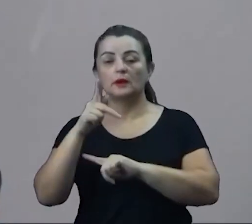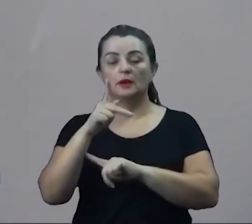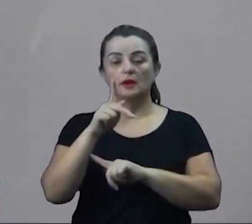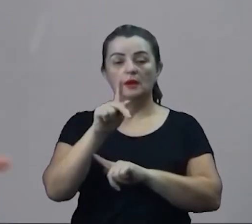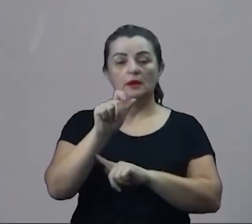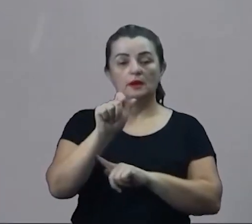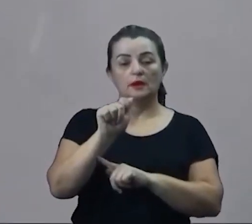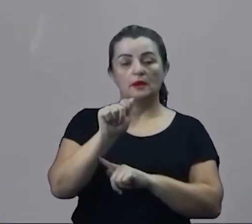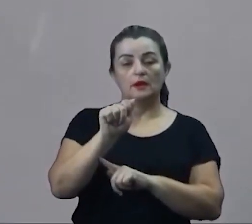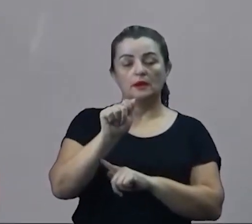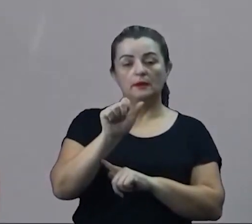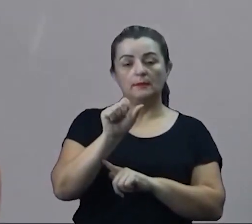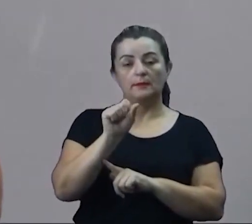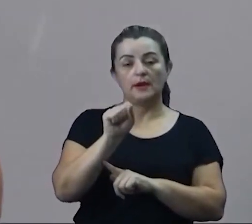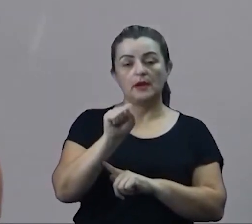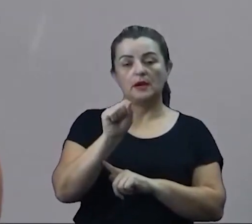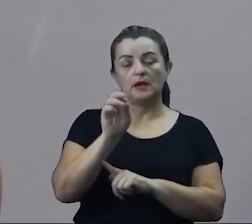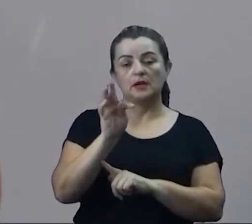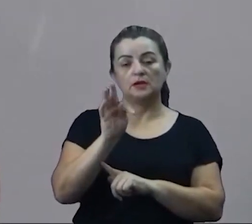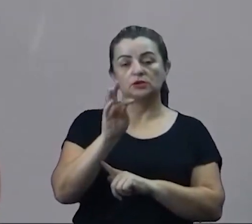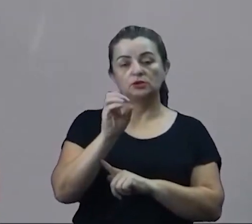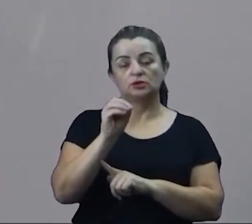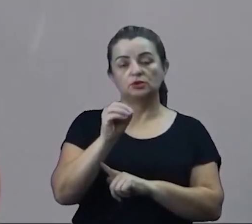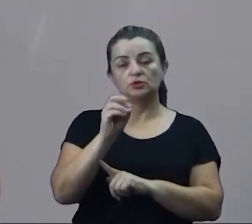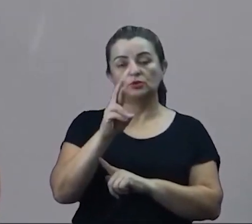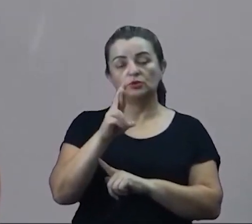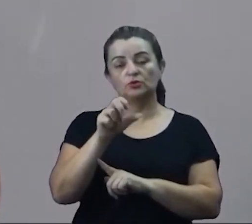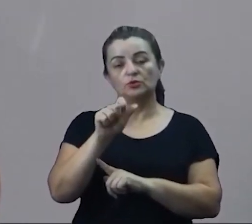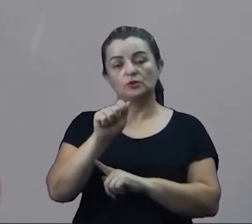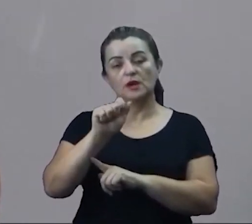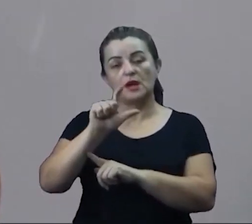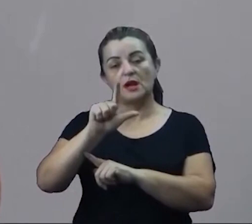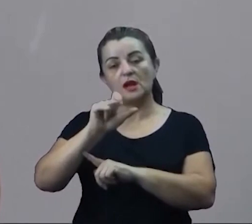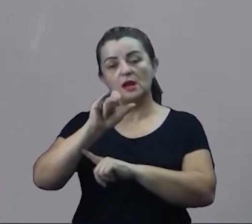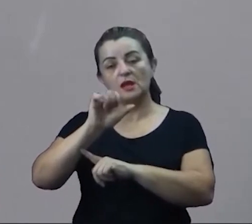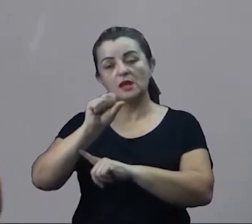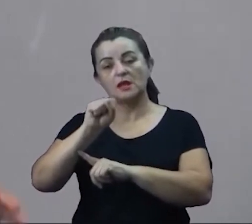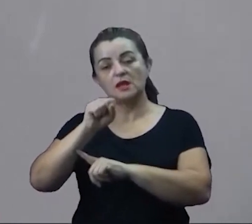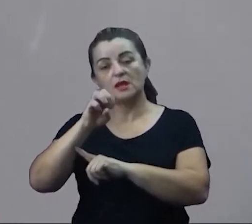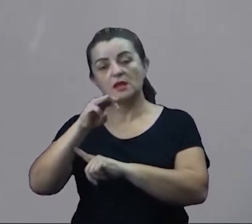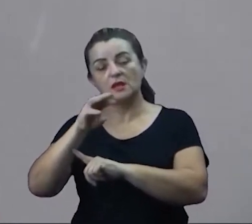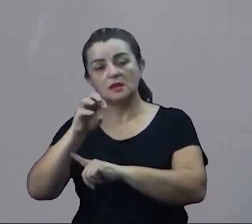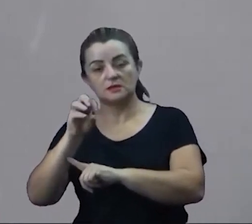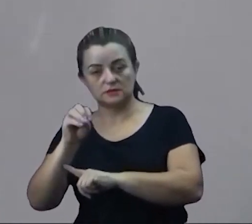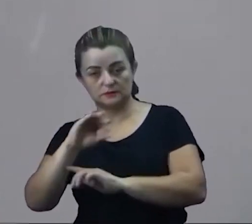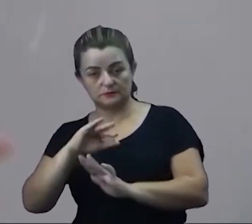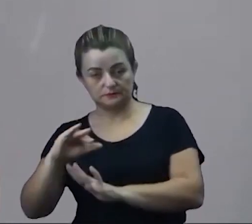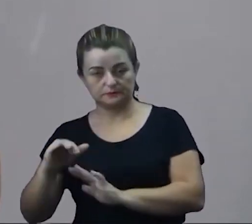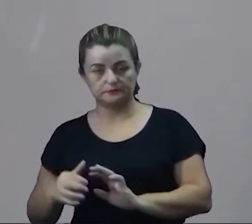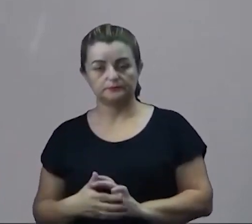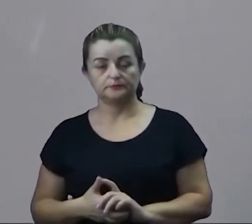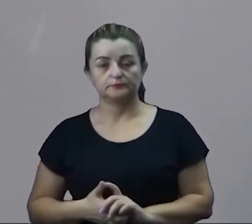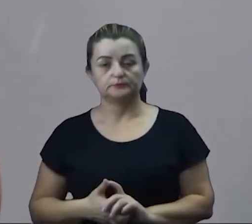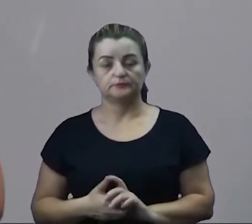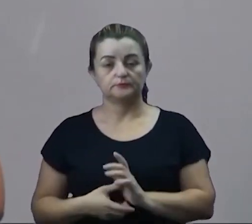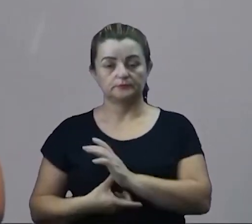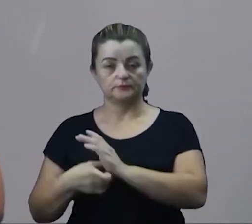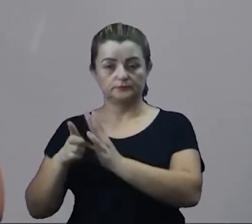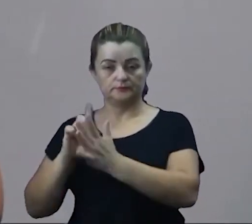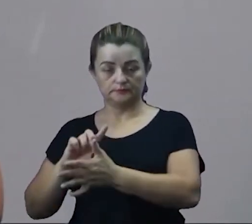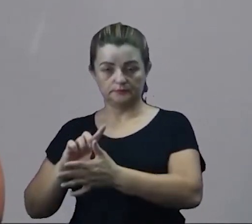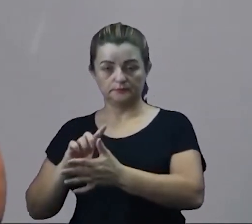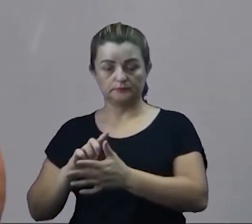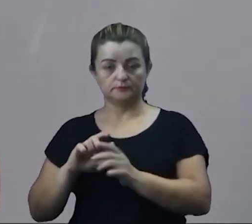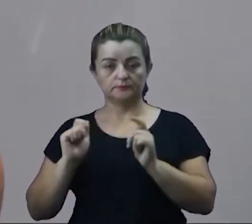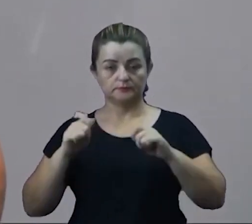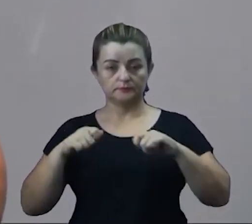arcadismo obrigatoriamente existe a figura do pastor de ovelhas e da pastora, tá? Vamos fazer uma outra questão? Mas antes disso,